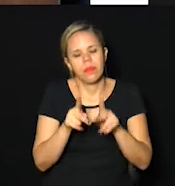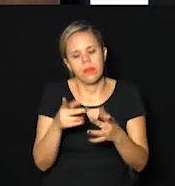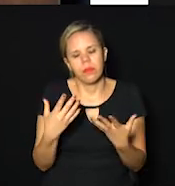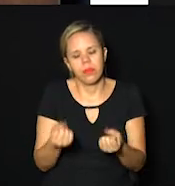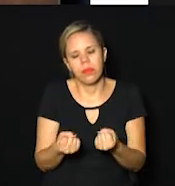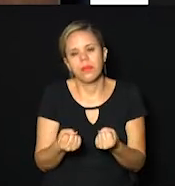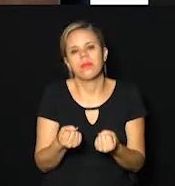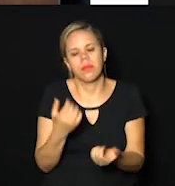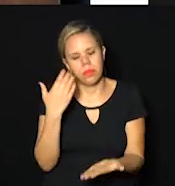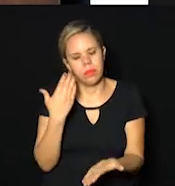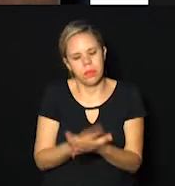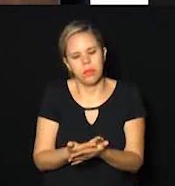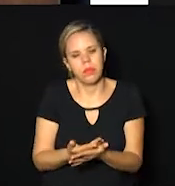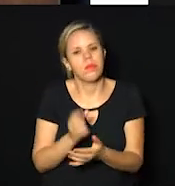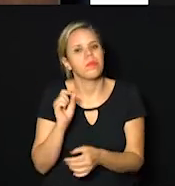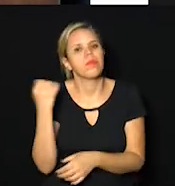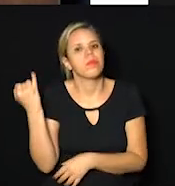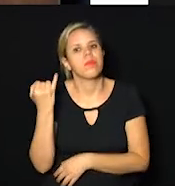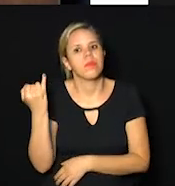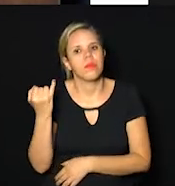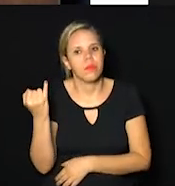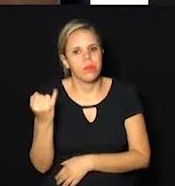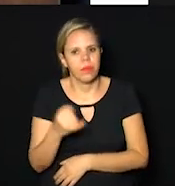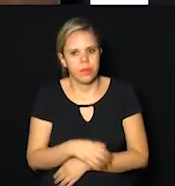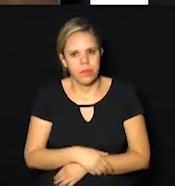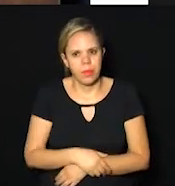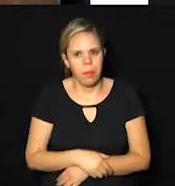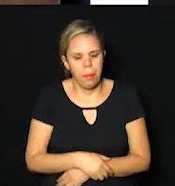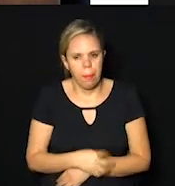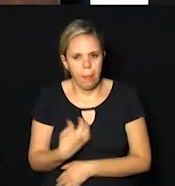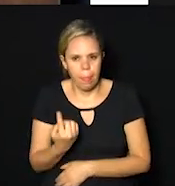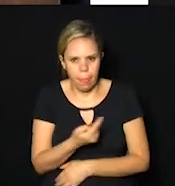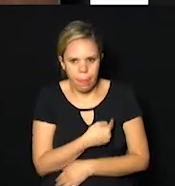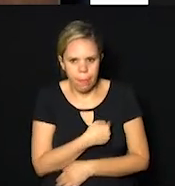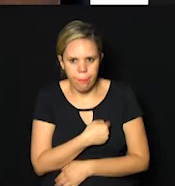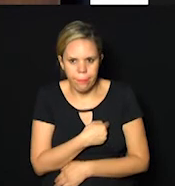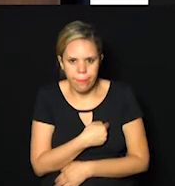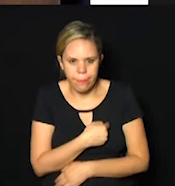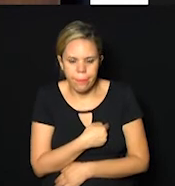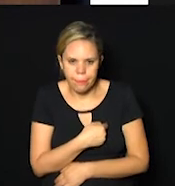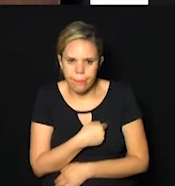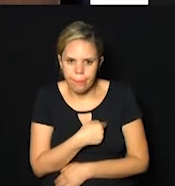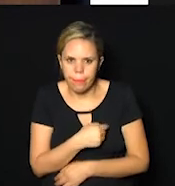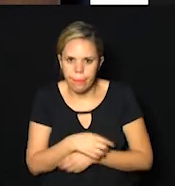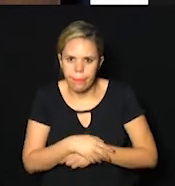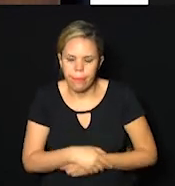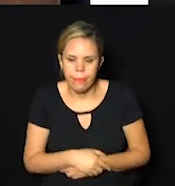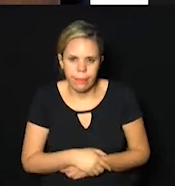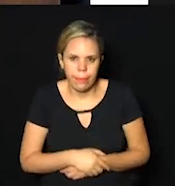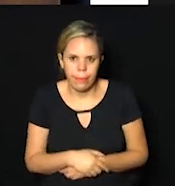O que é importante para a gente